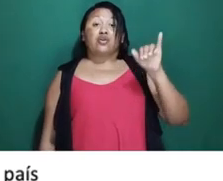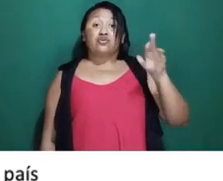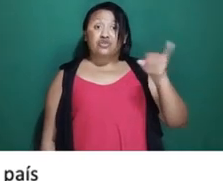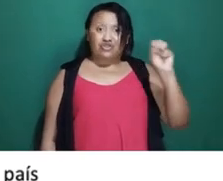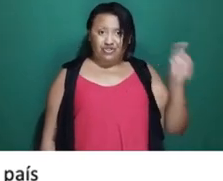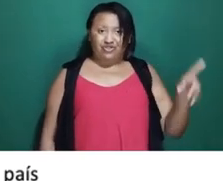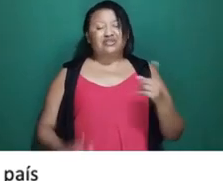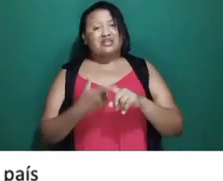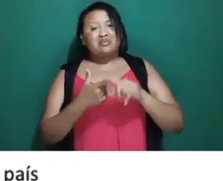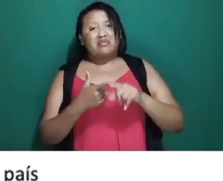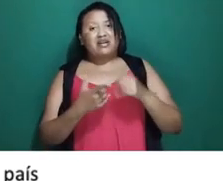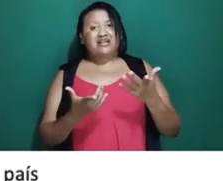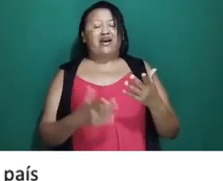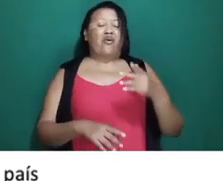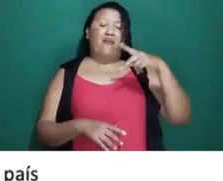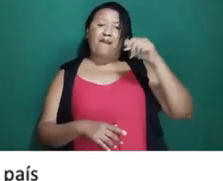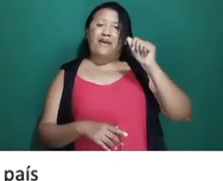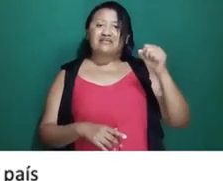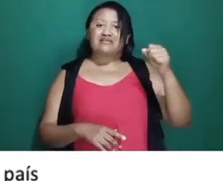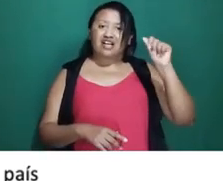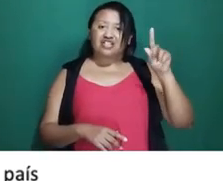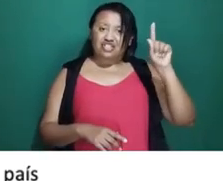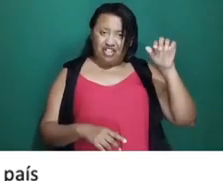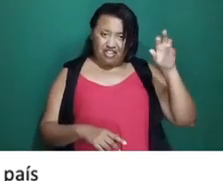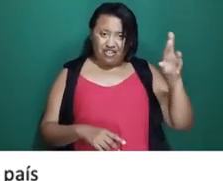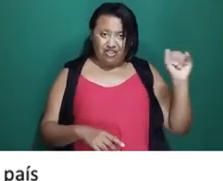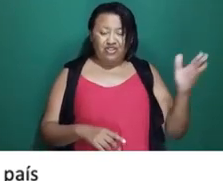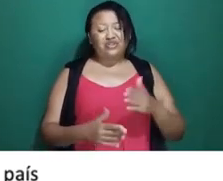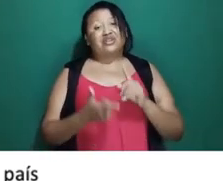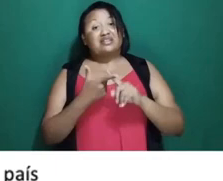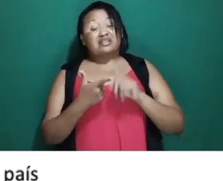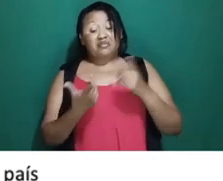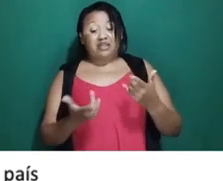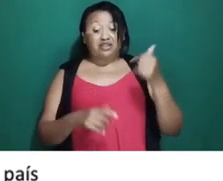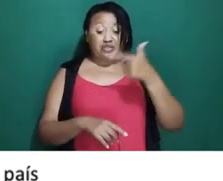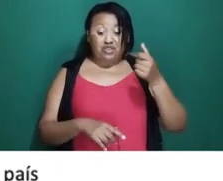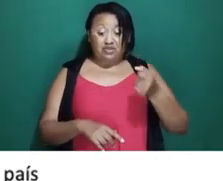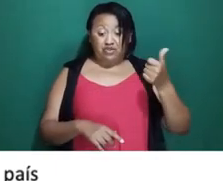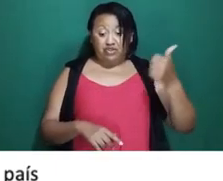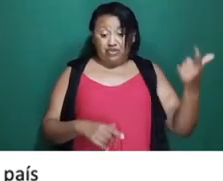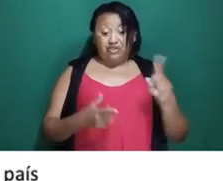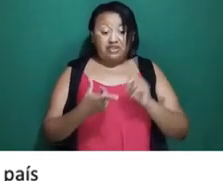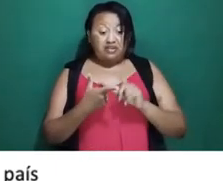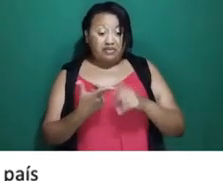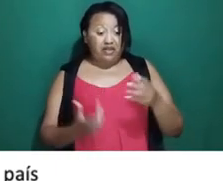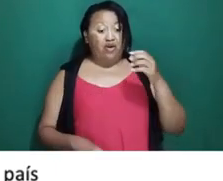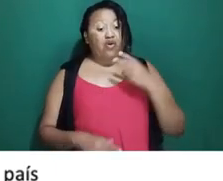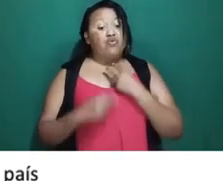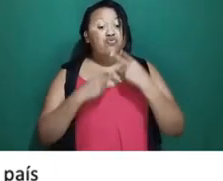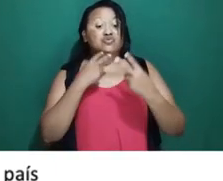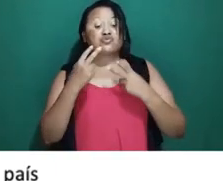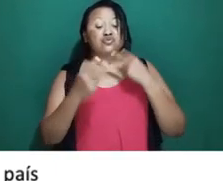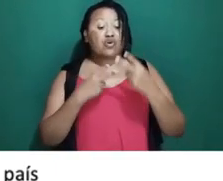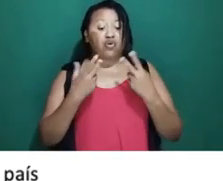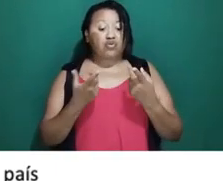Agonia 1978 e Hector da bacon é difícil Master 2001 de Eduardo Coutinho o som ao